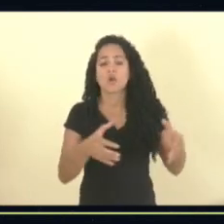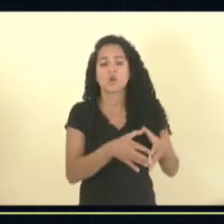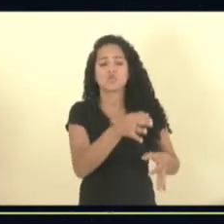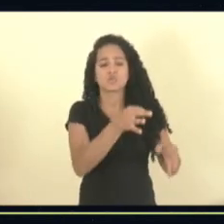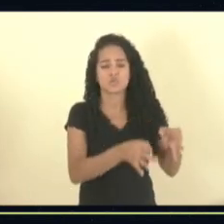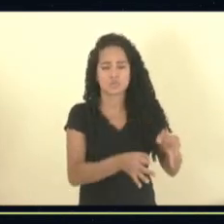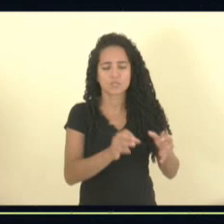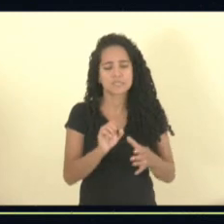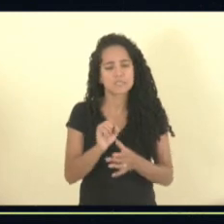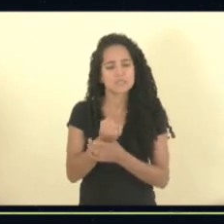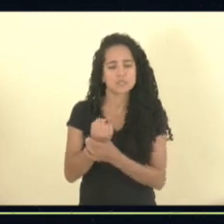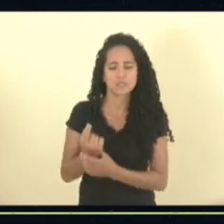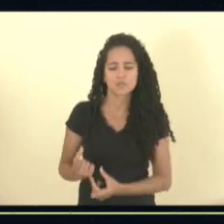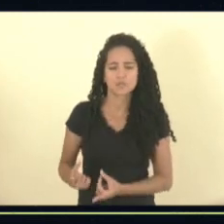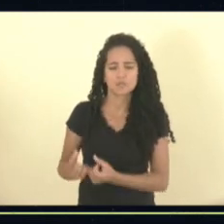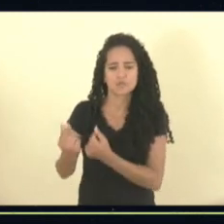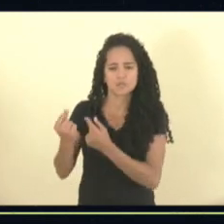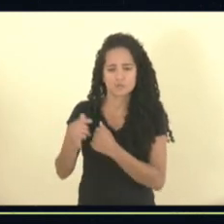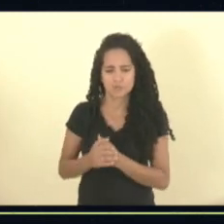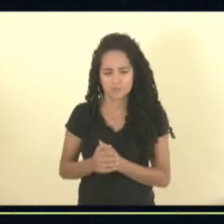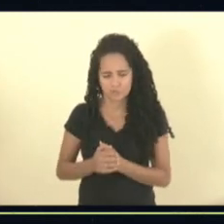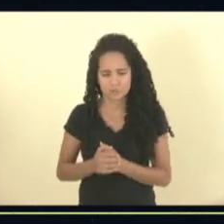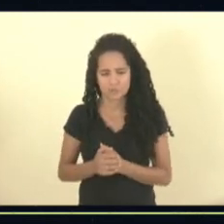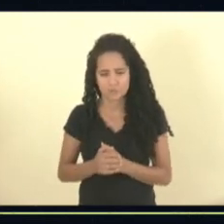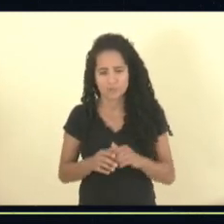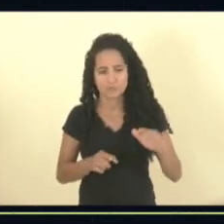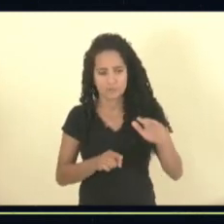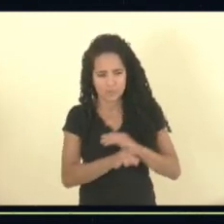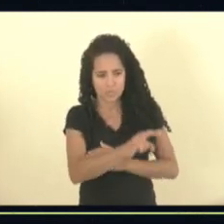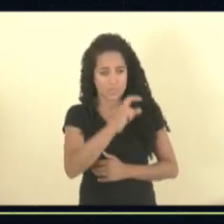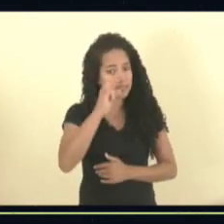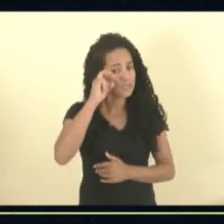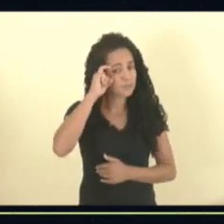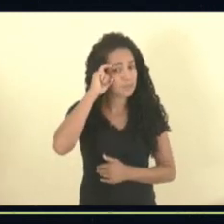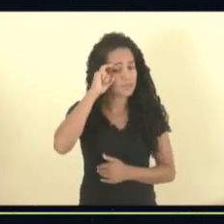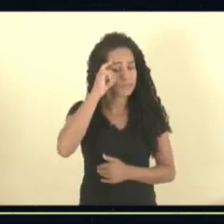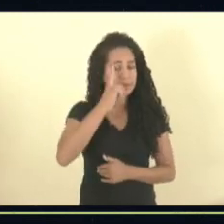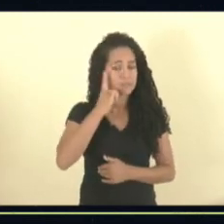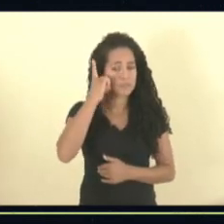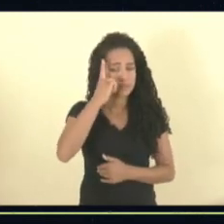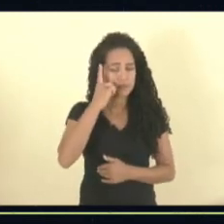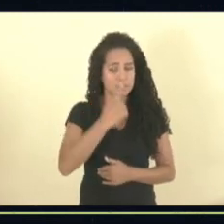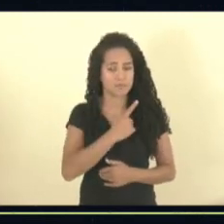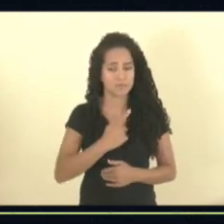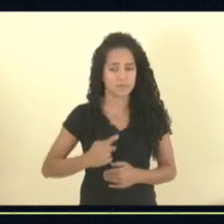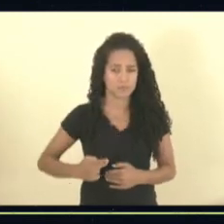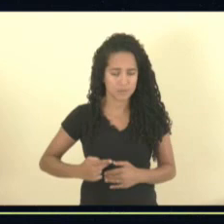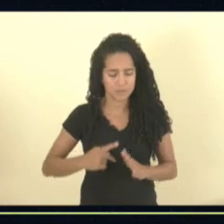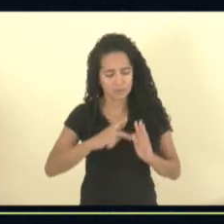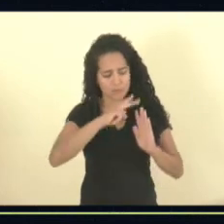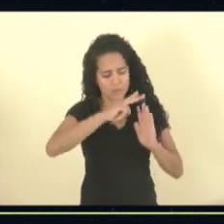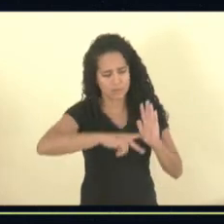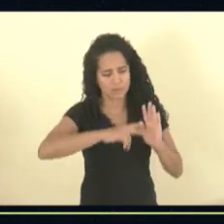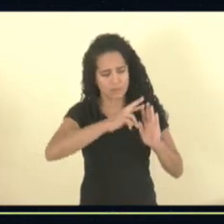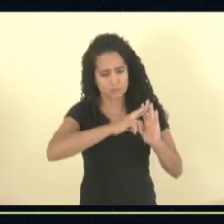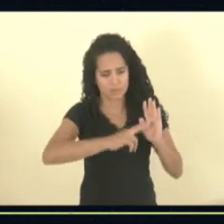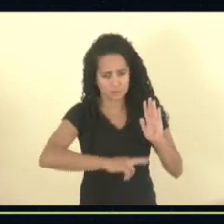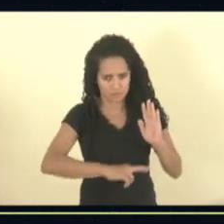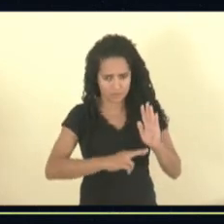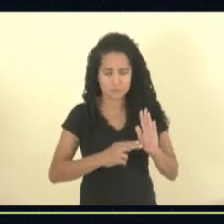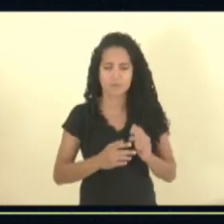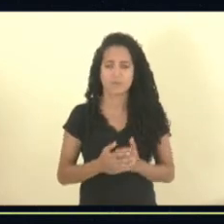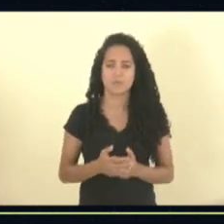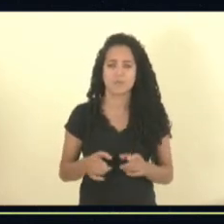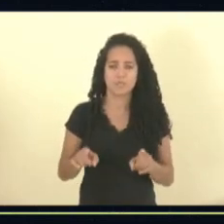e Finanças, e vou designar o deputado Marzinho dos Anjos para presidir e designar relator, nosso